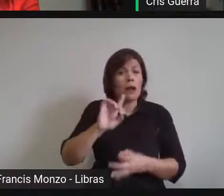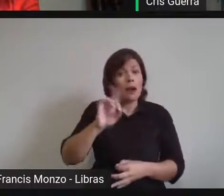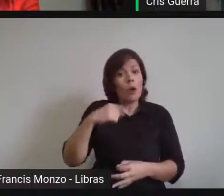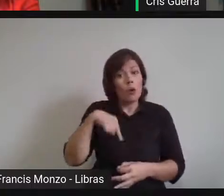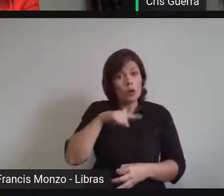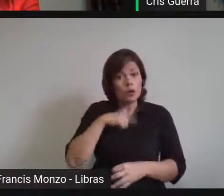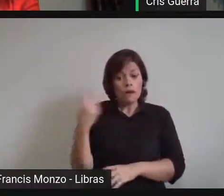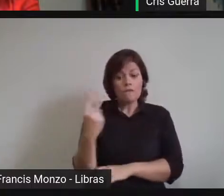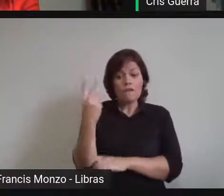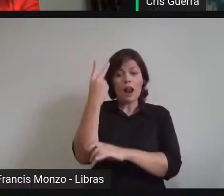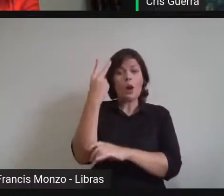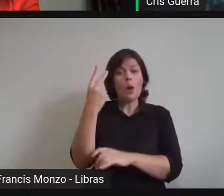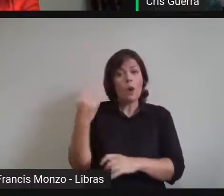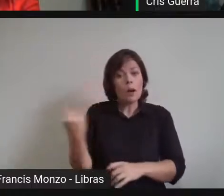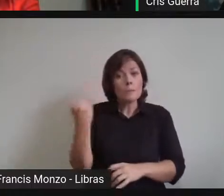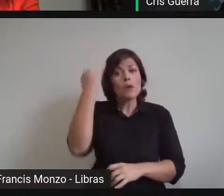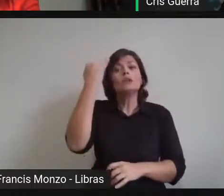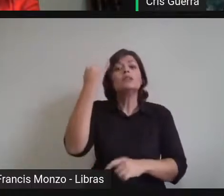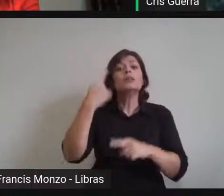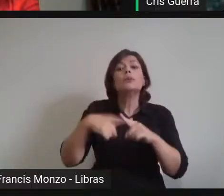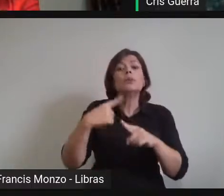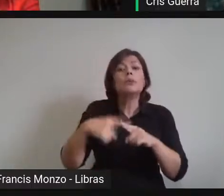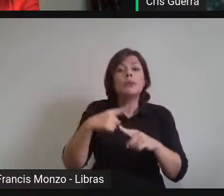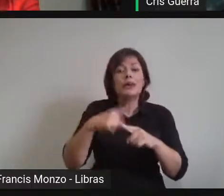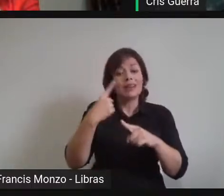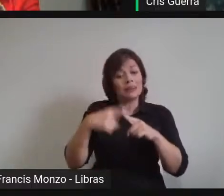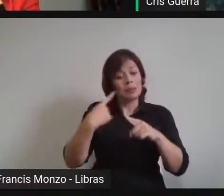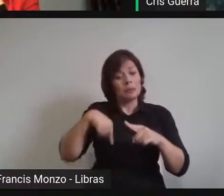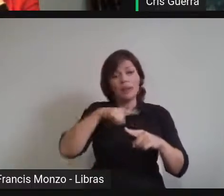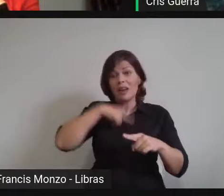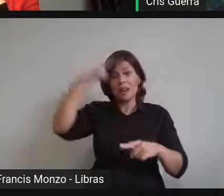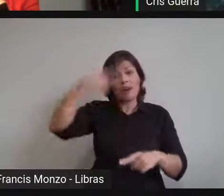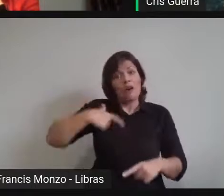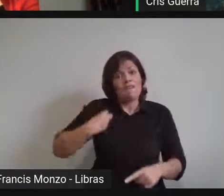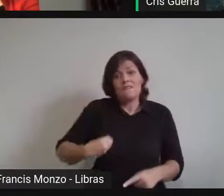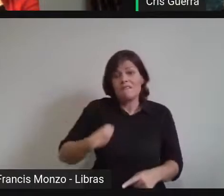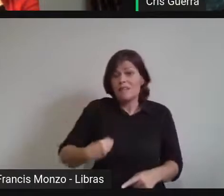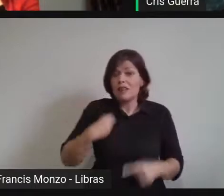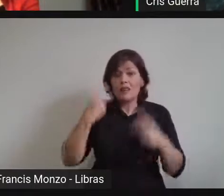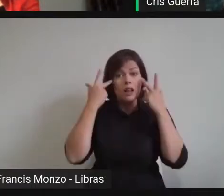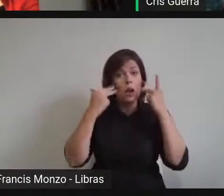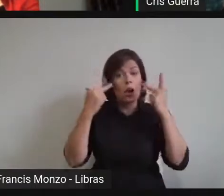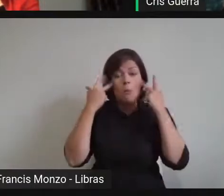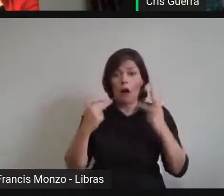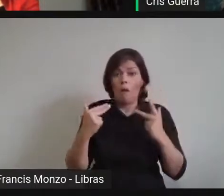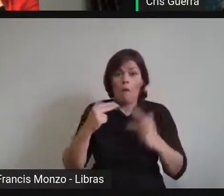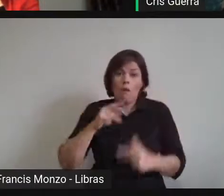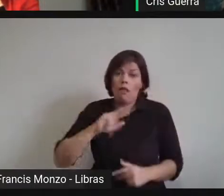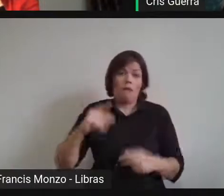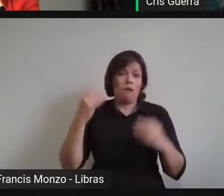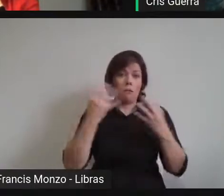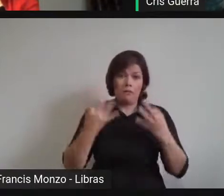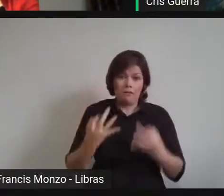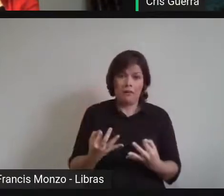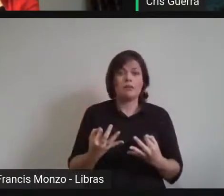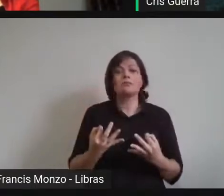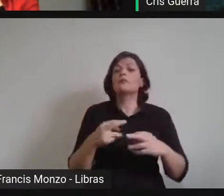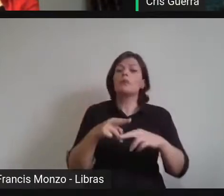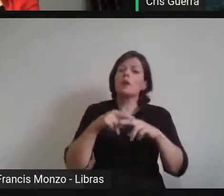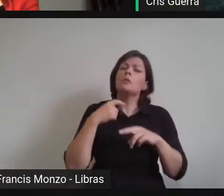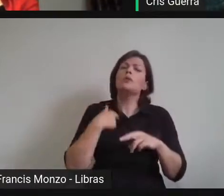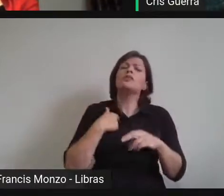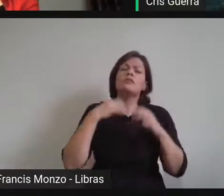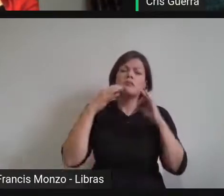está em outras coisas que não são a perfeição. Então, sem dúvida, eu tenho a mais absoluta certeza.